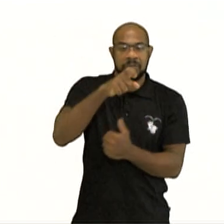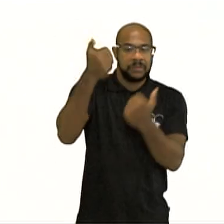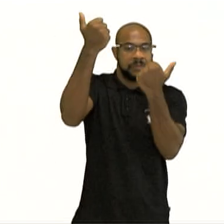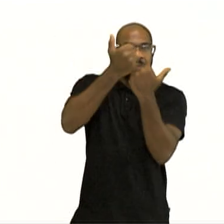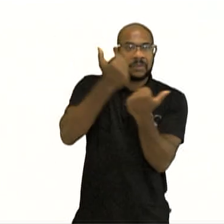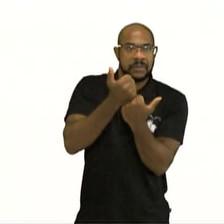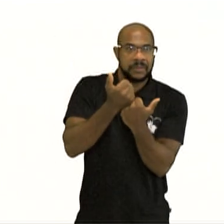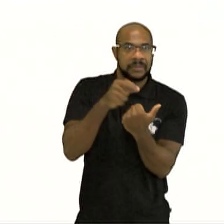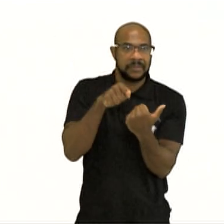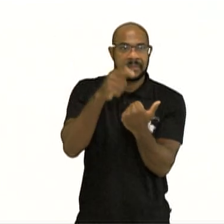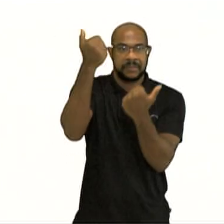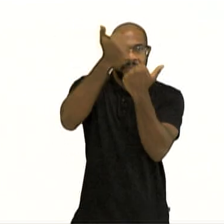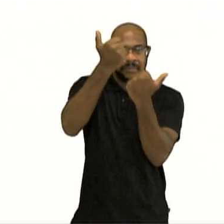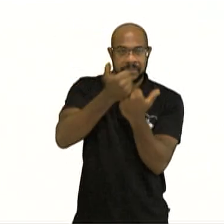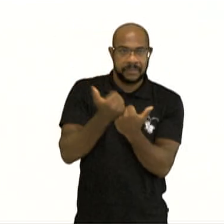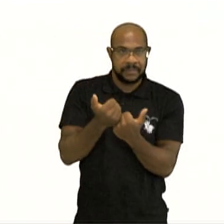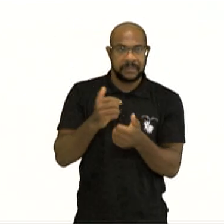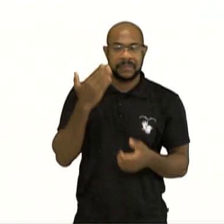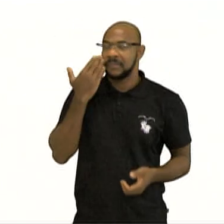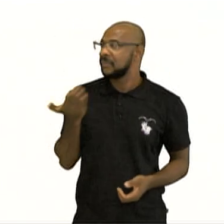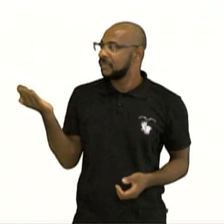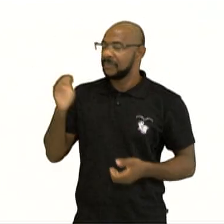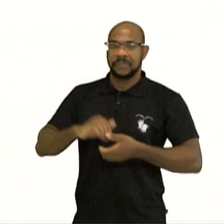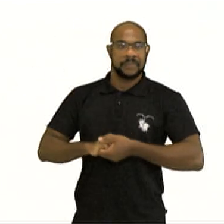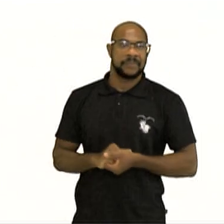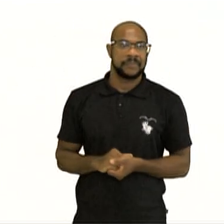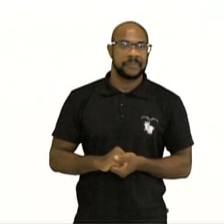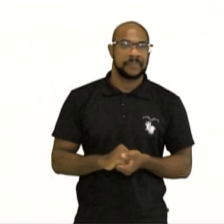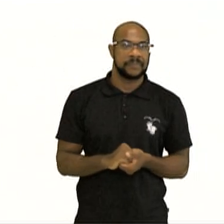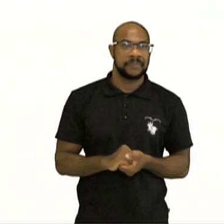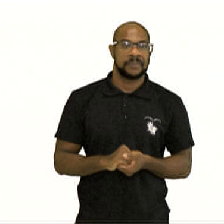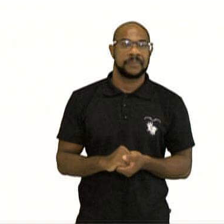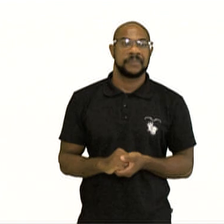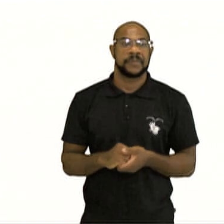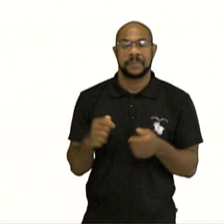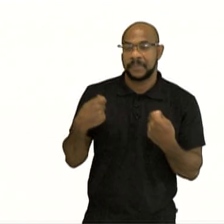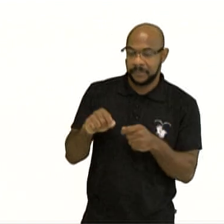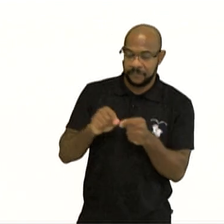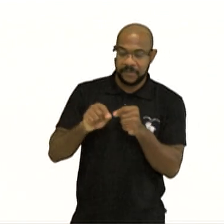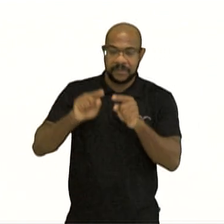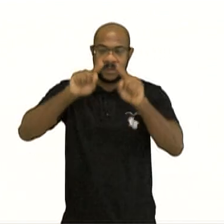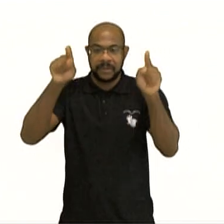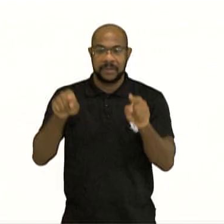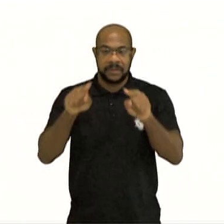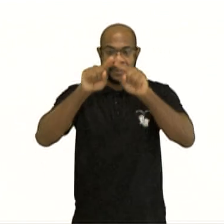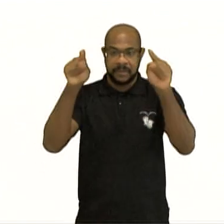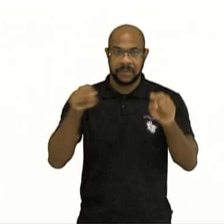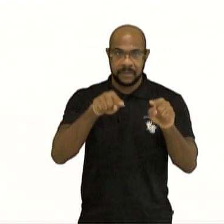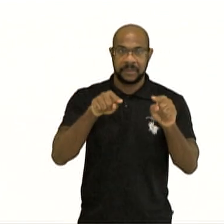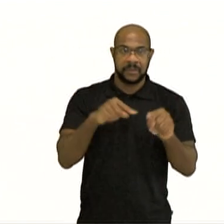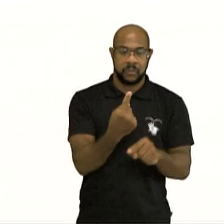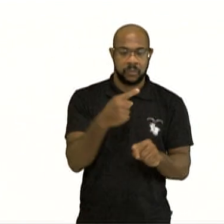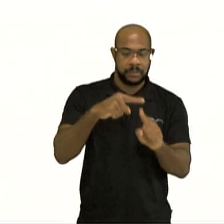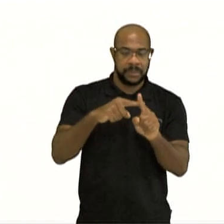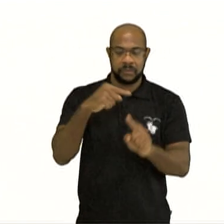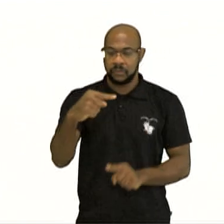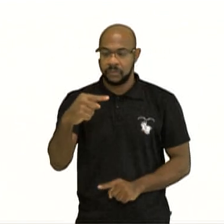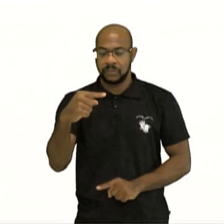x. Como é que eu trabalho agora as prioridades matemáticas? Primeiro que dá dentro do parênteses. 1 menos 2, menos